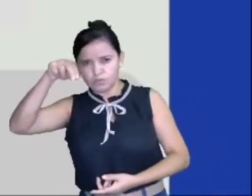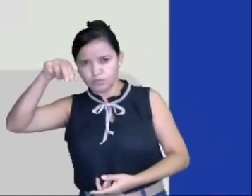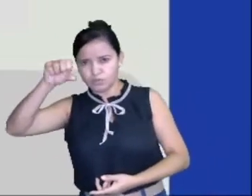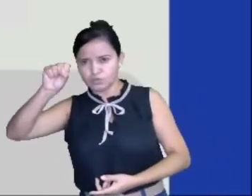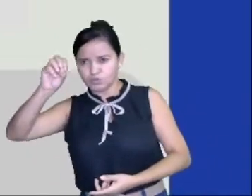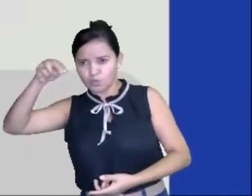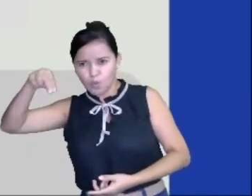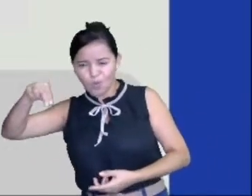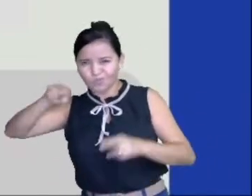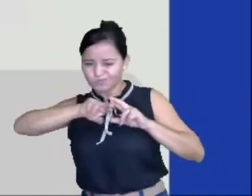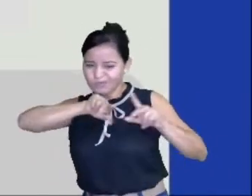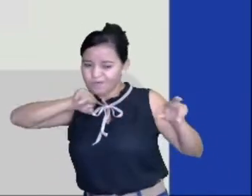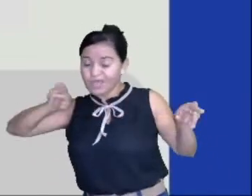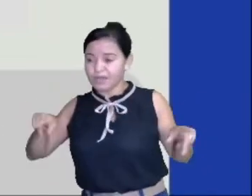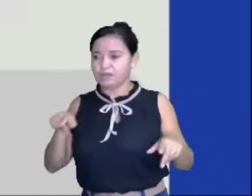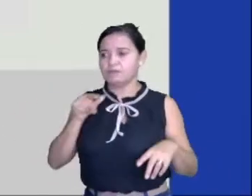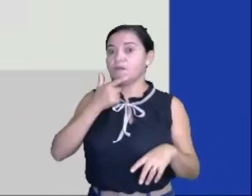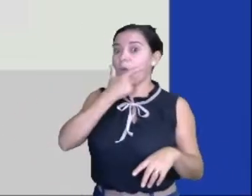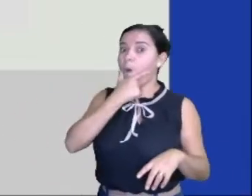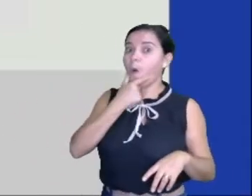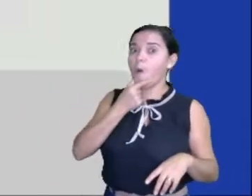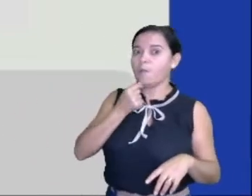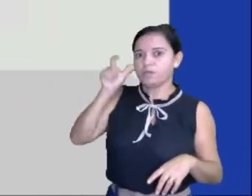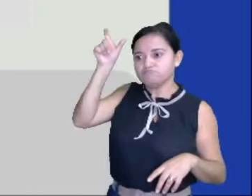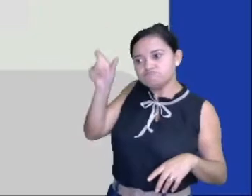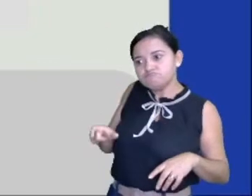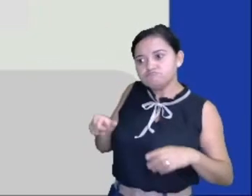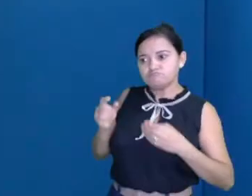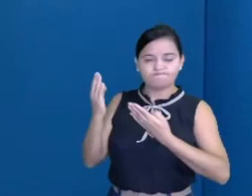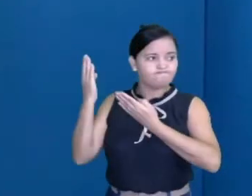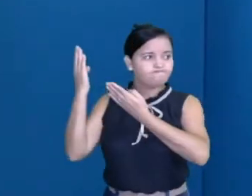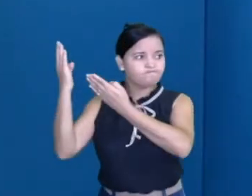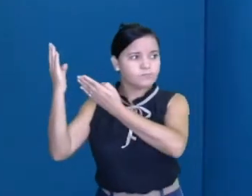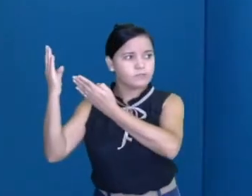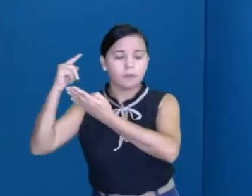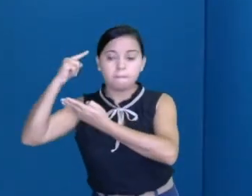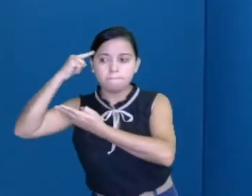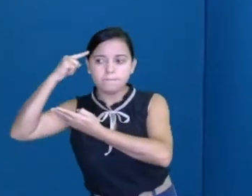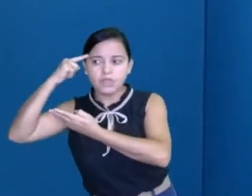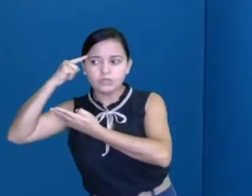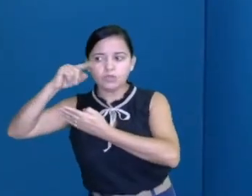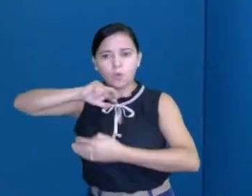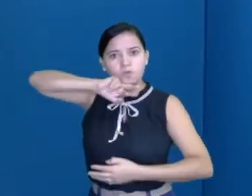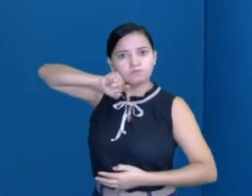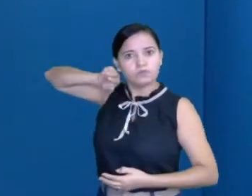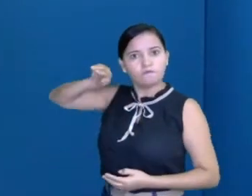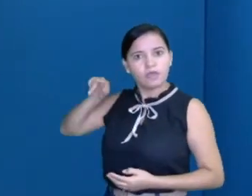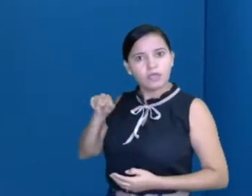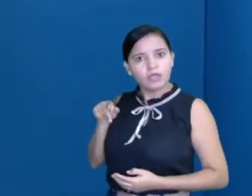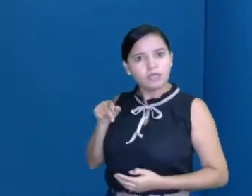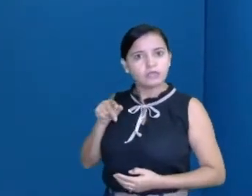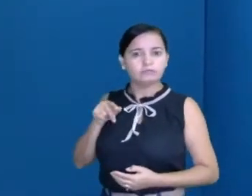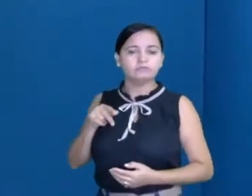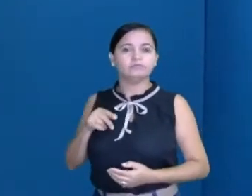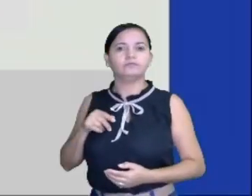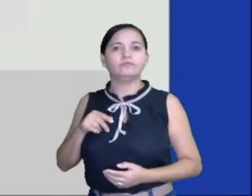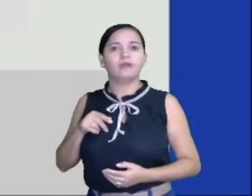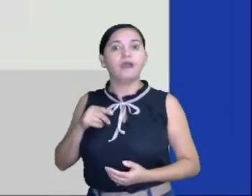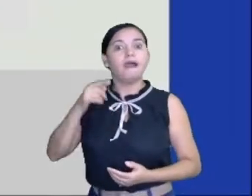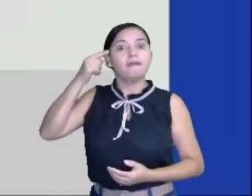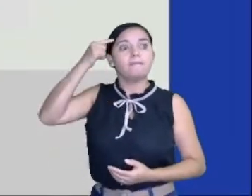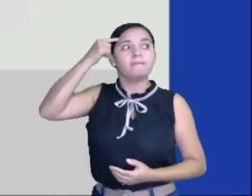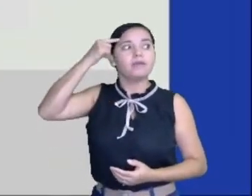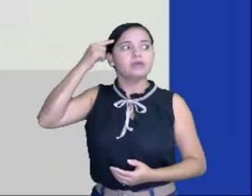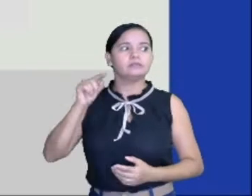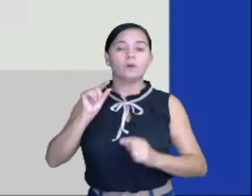da ciência da radioatividade, mensurar estruturas que normalmente a gente não mensuraria da mesma forma. E aí entra essa